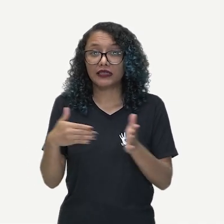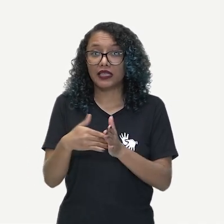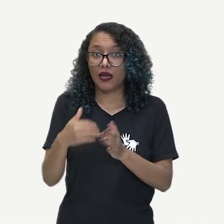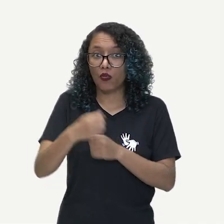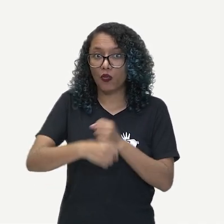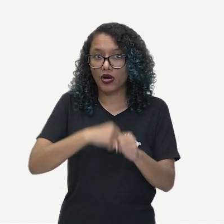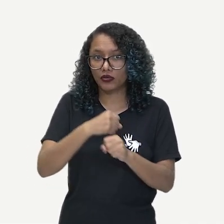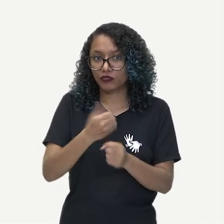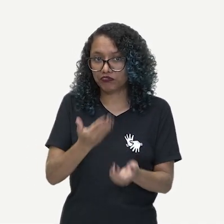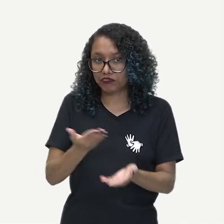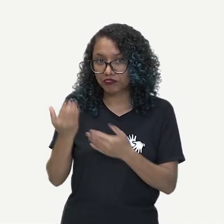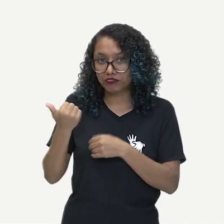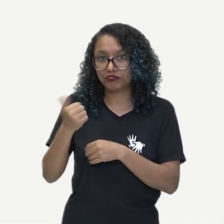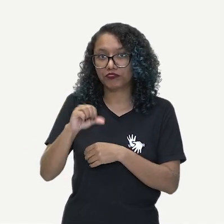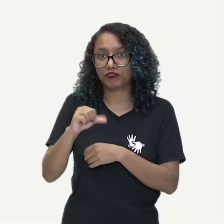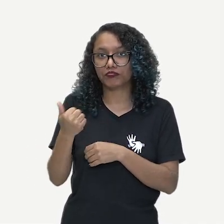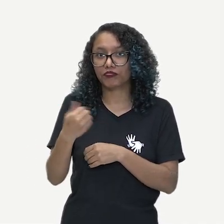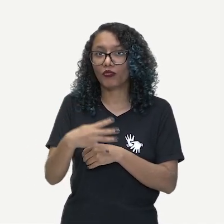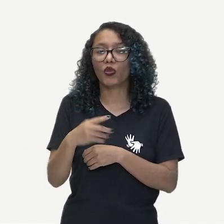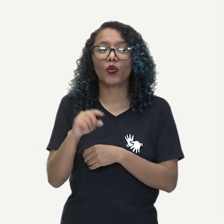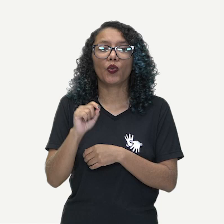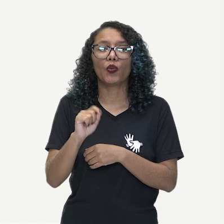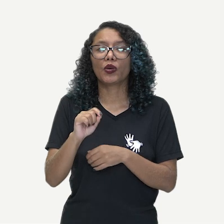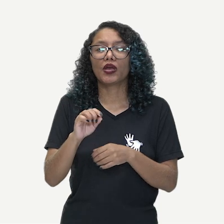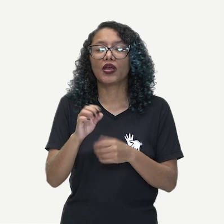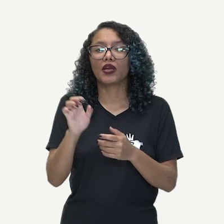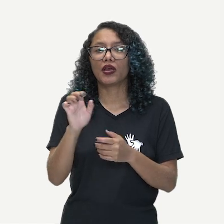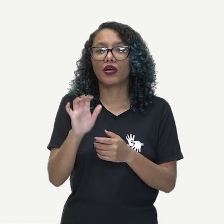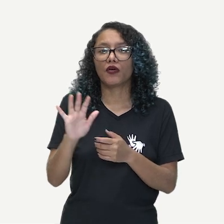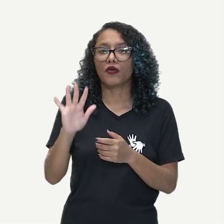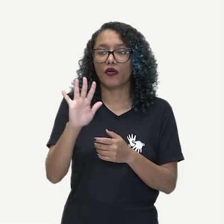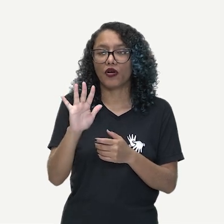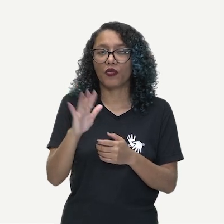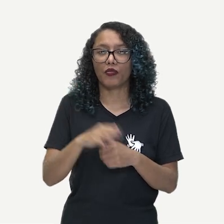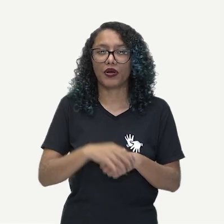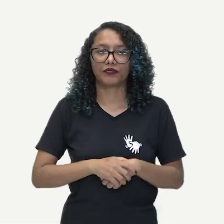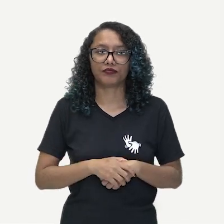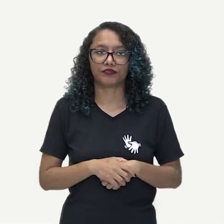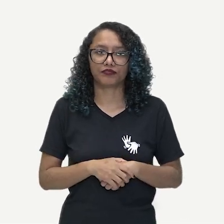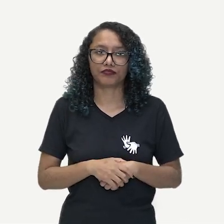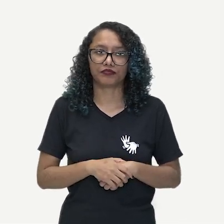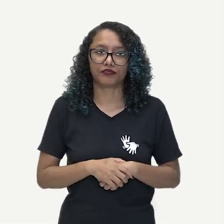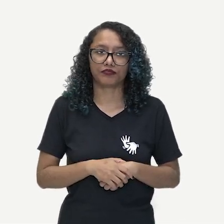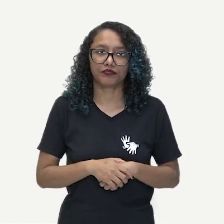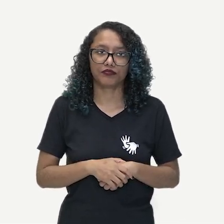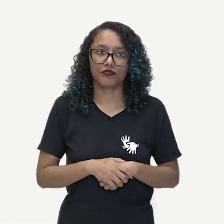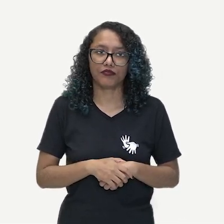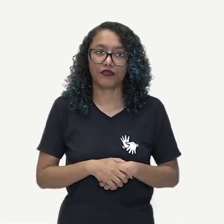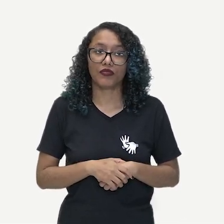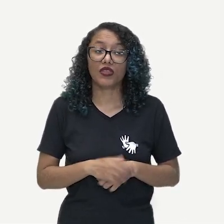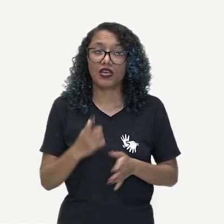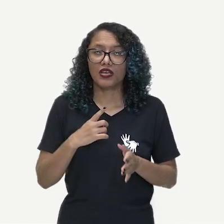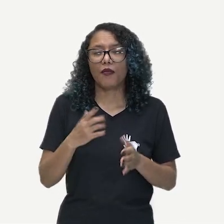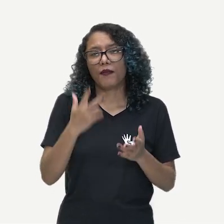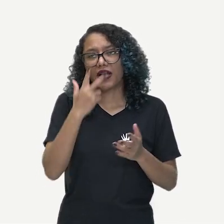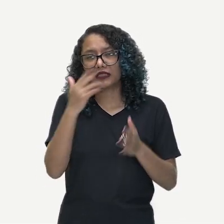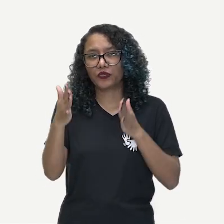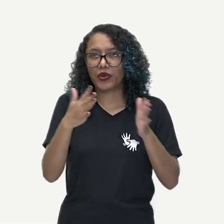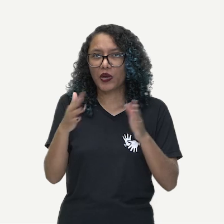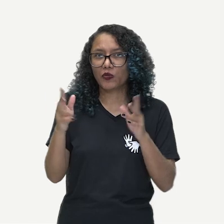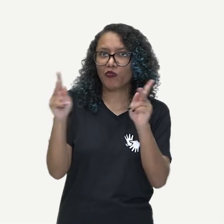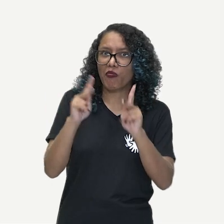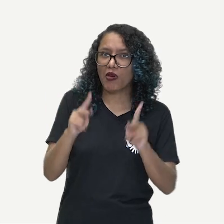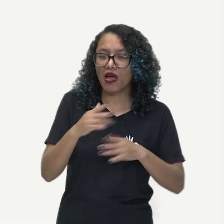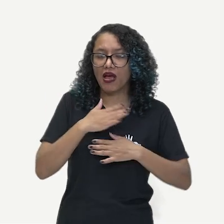1914, a Europa ela passava por um período assim, entre 1871 até 14, por um período de relativa